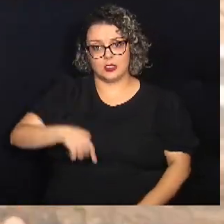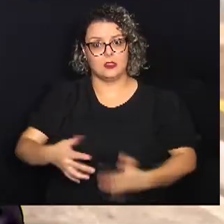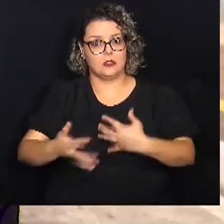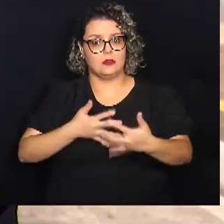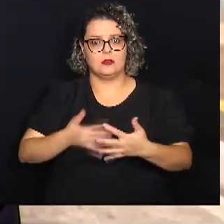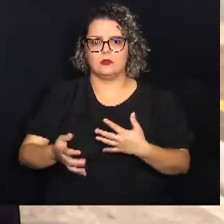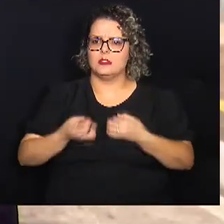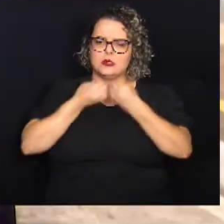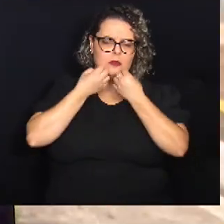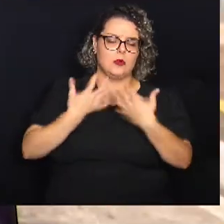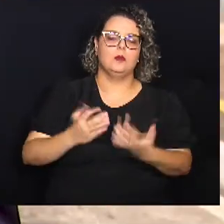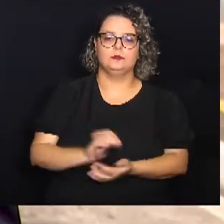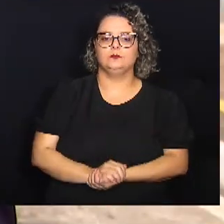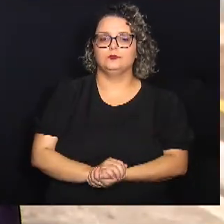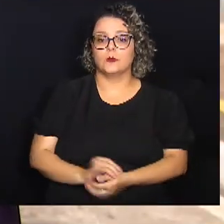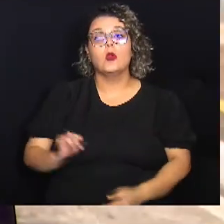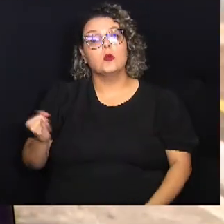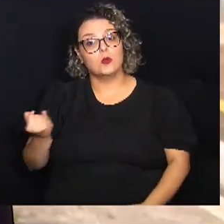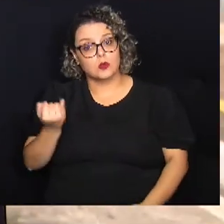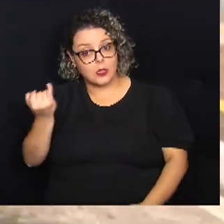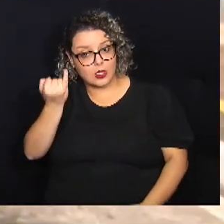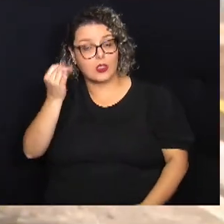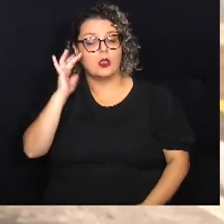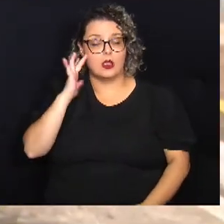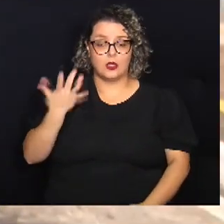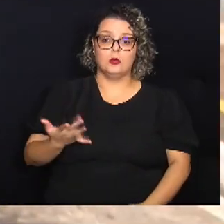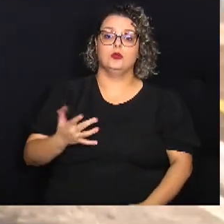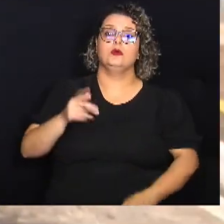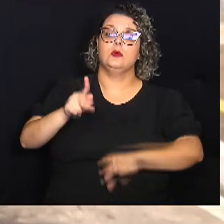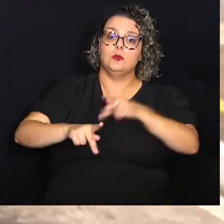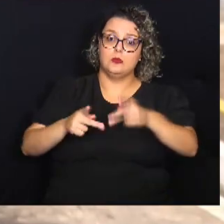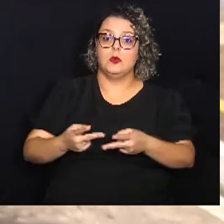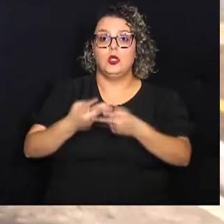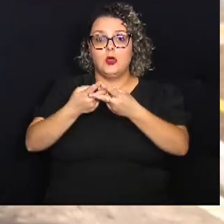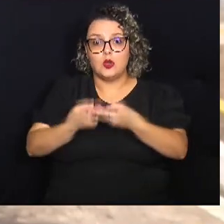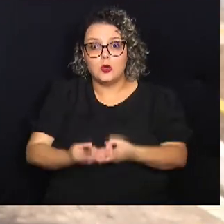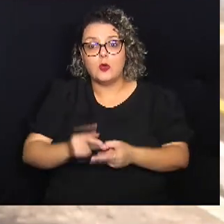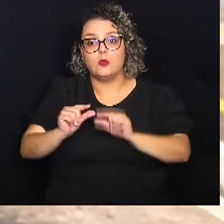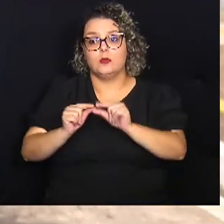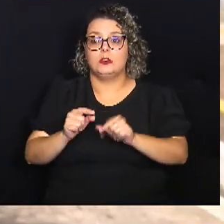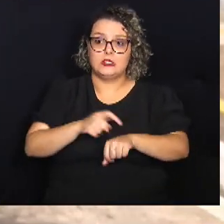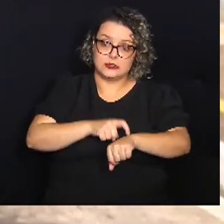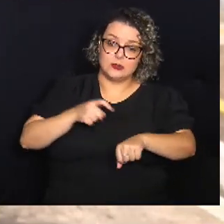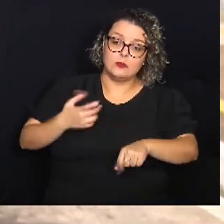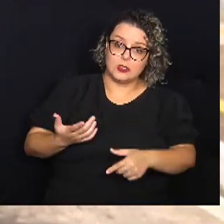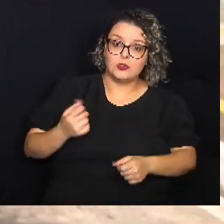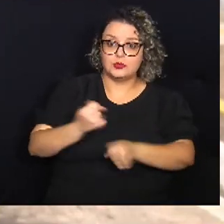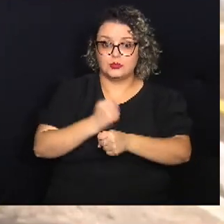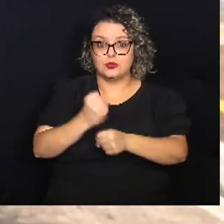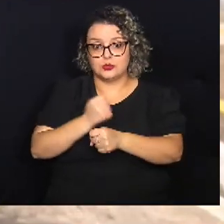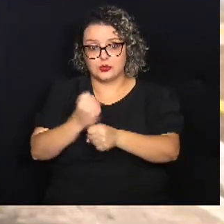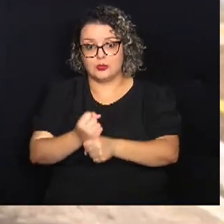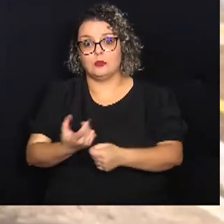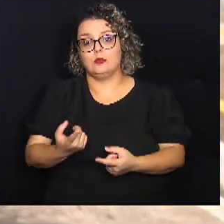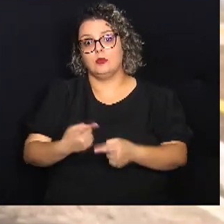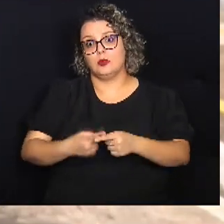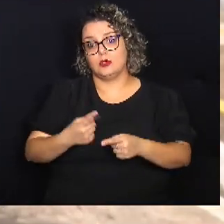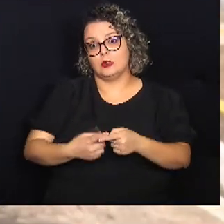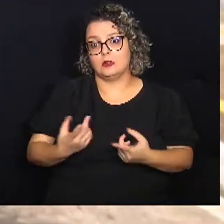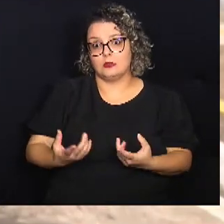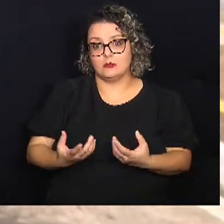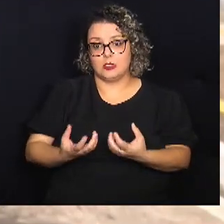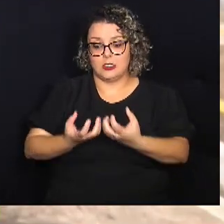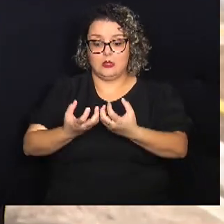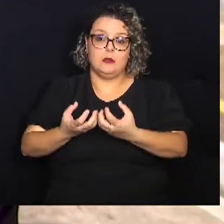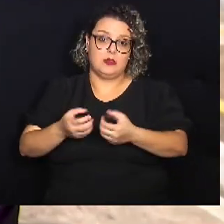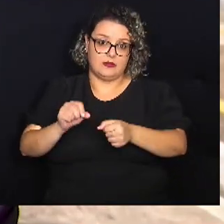ser muito bom. O que eu acho importante é que a população tenha um pouco de paciência nesse período, né, de obras, porque para quebrar os ovos, para